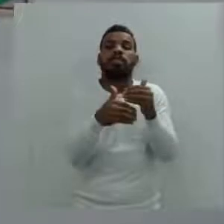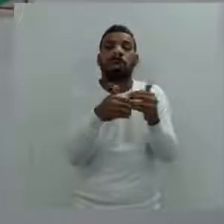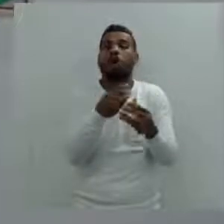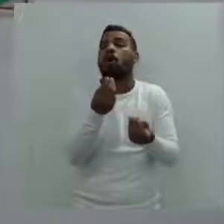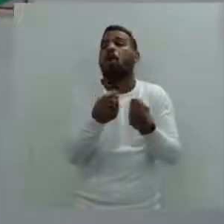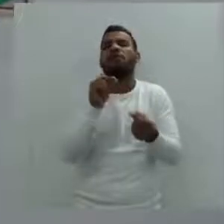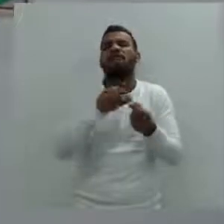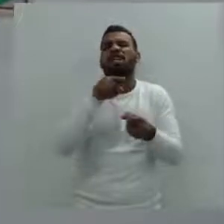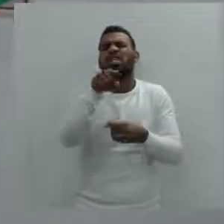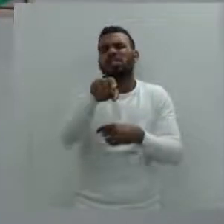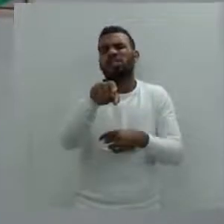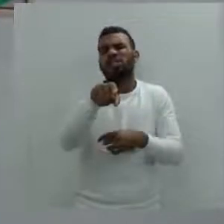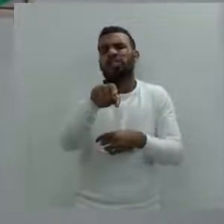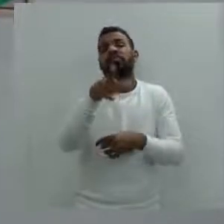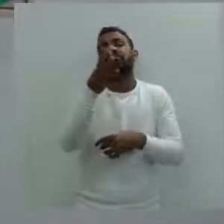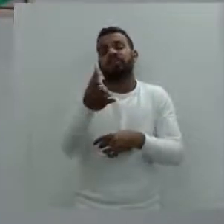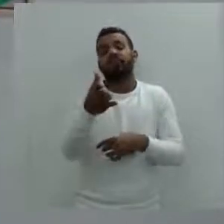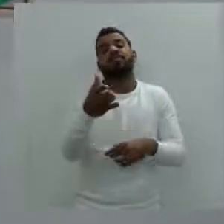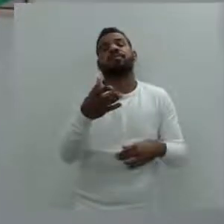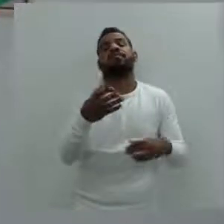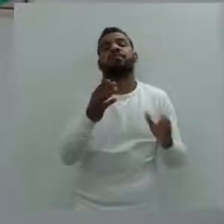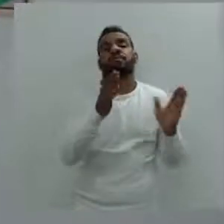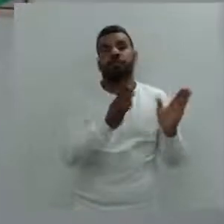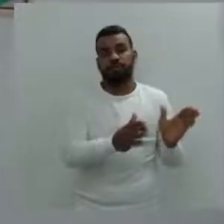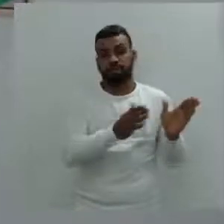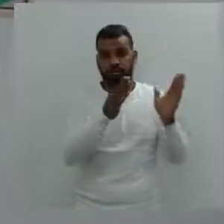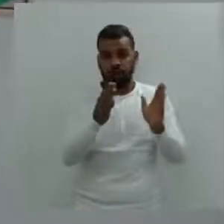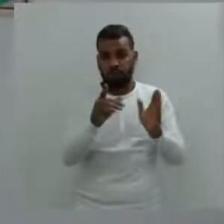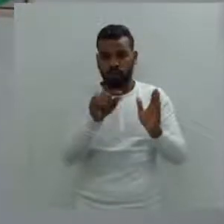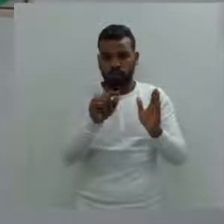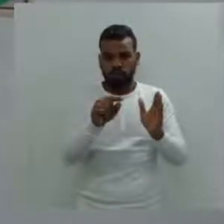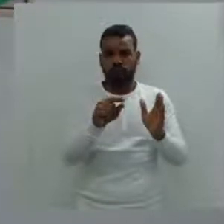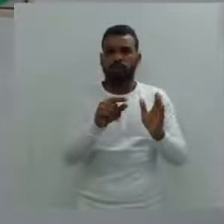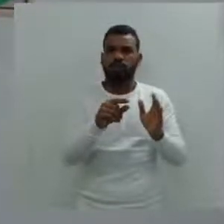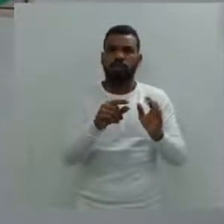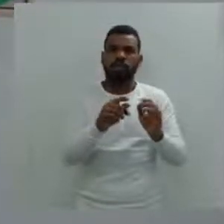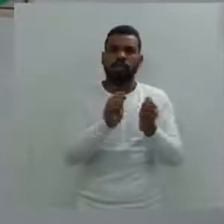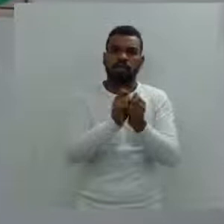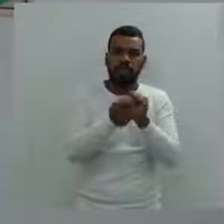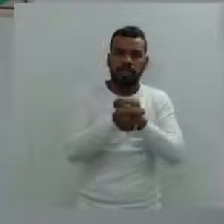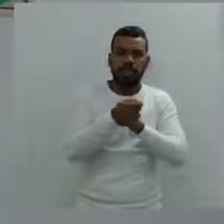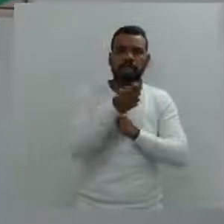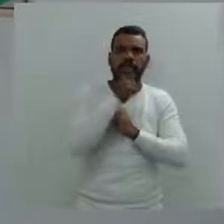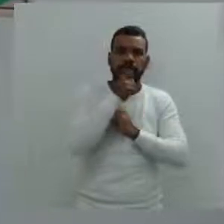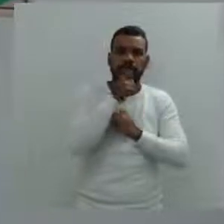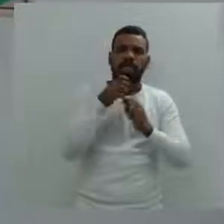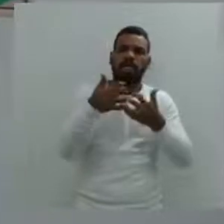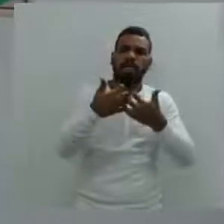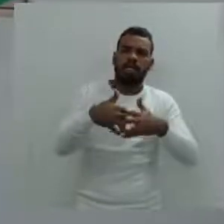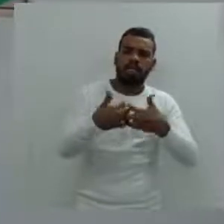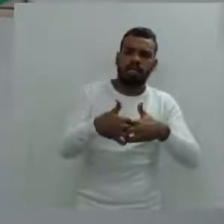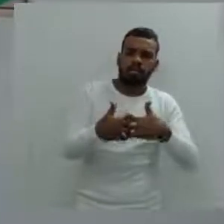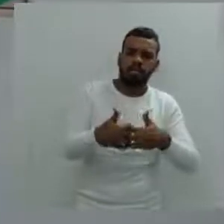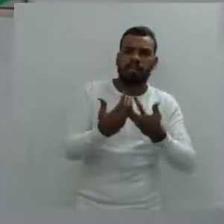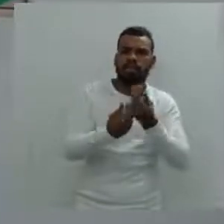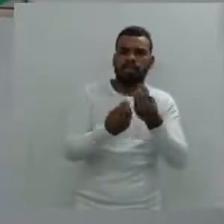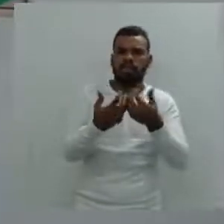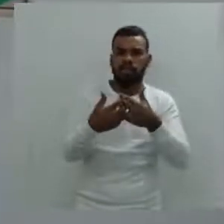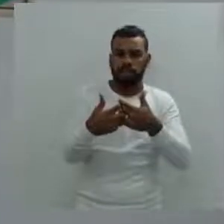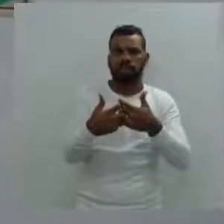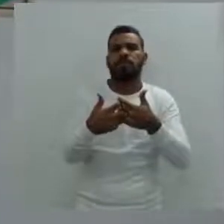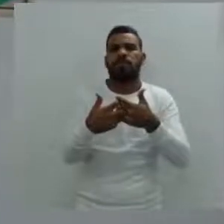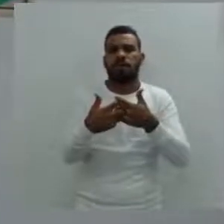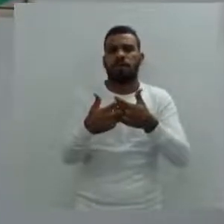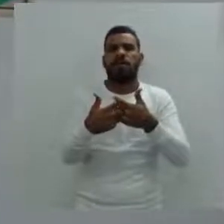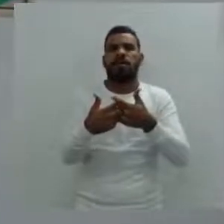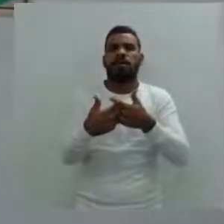isso, professor? Vai ser a fase, né, a qual eles estão se adaptando os maquinários, né? Vai pegar e